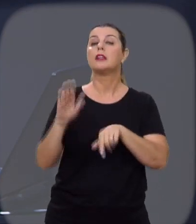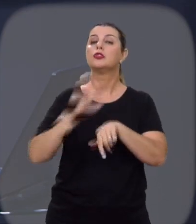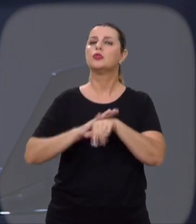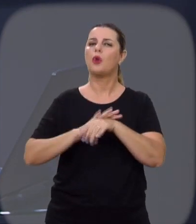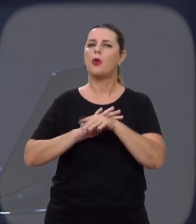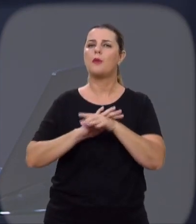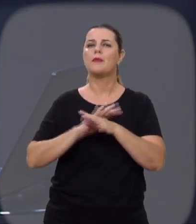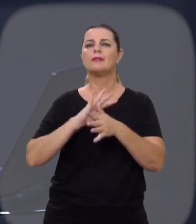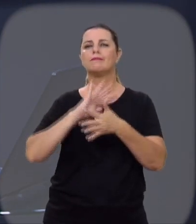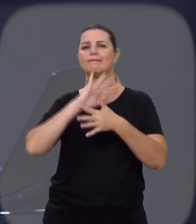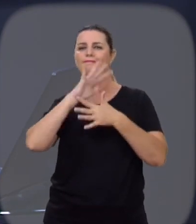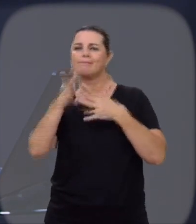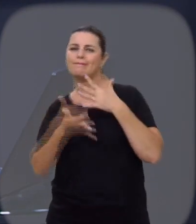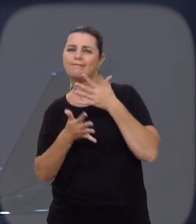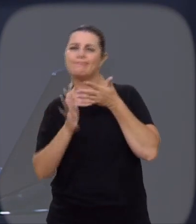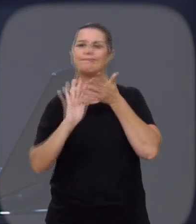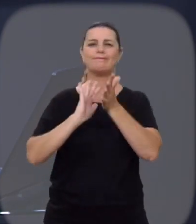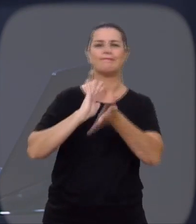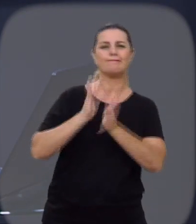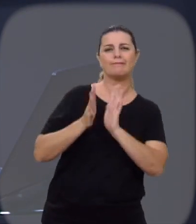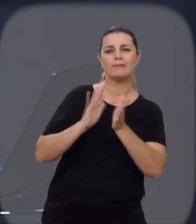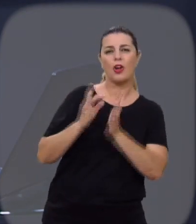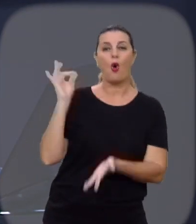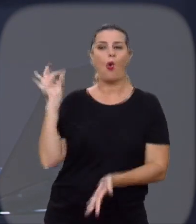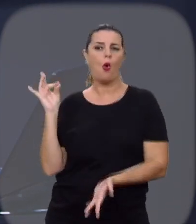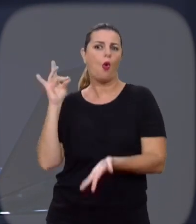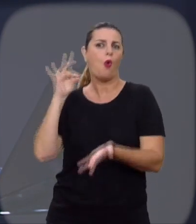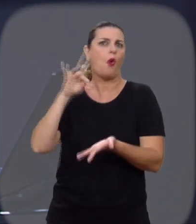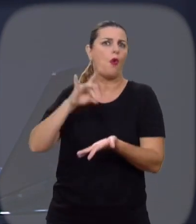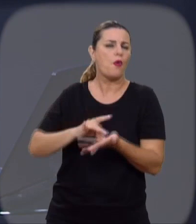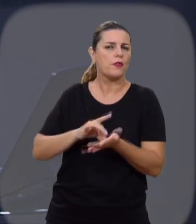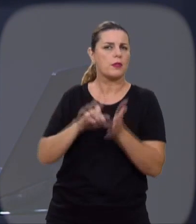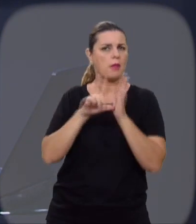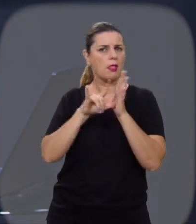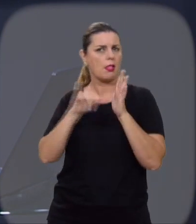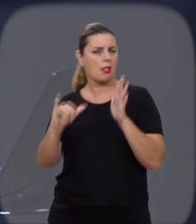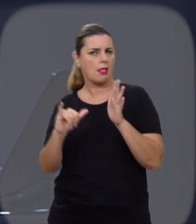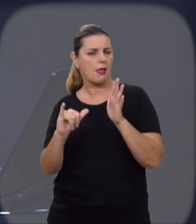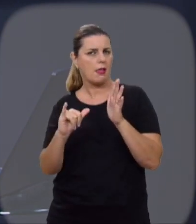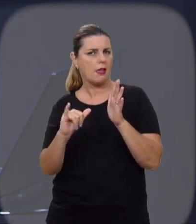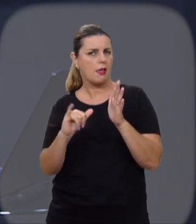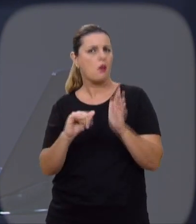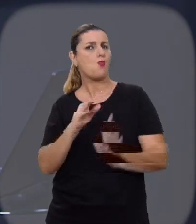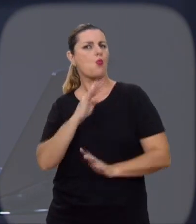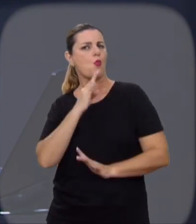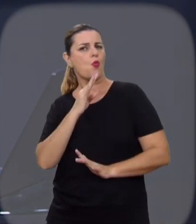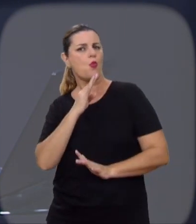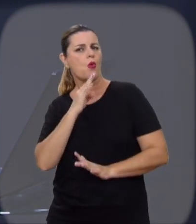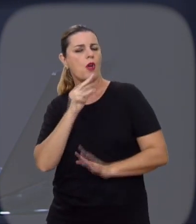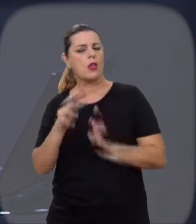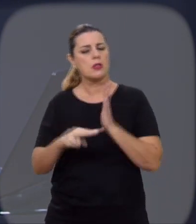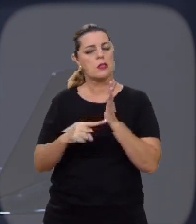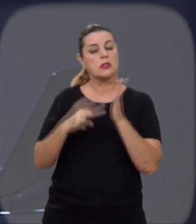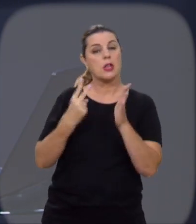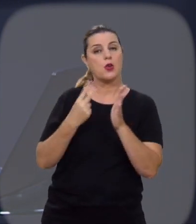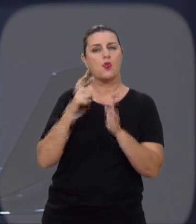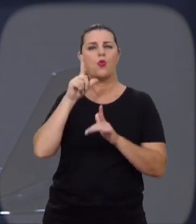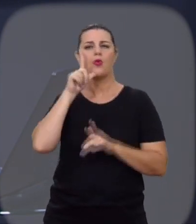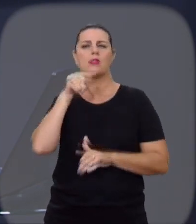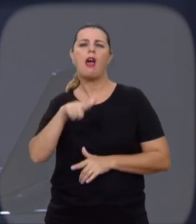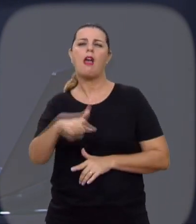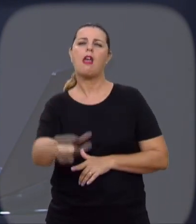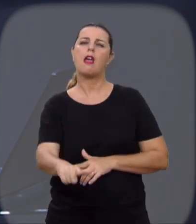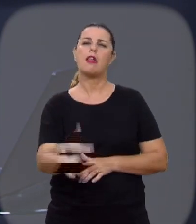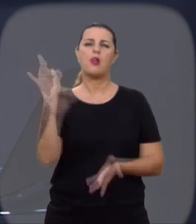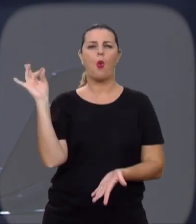sinais, que oficialmente foi reconhecida por essa lei, né, que como a segunda língua